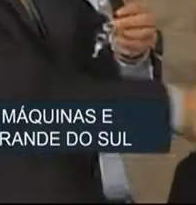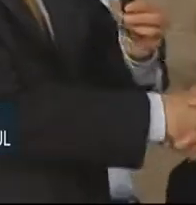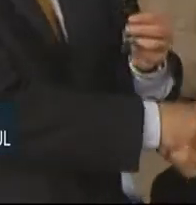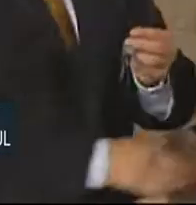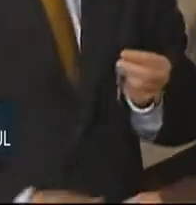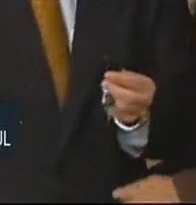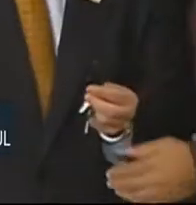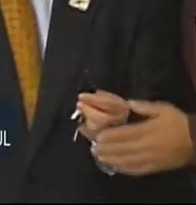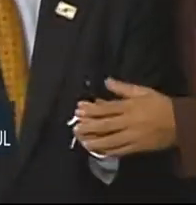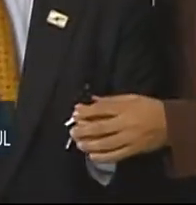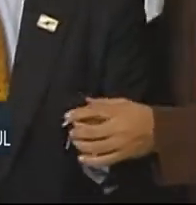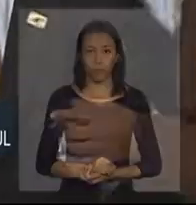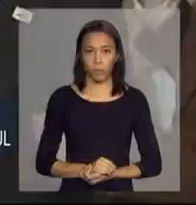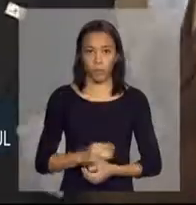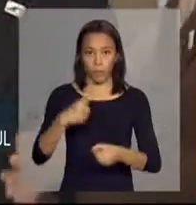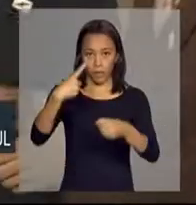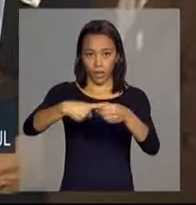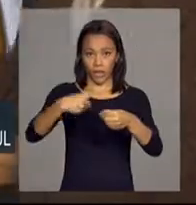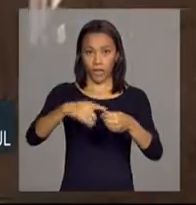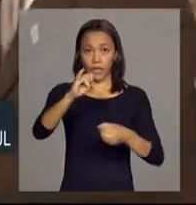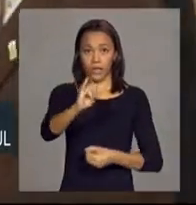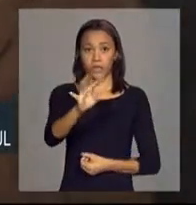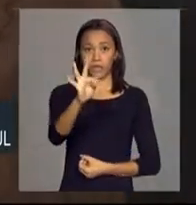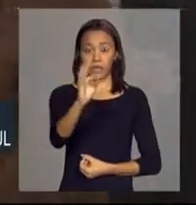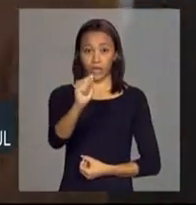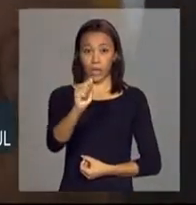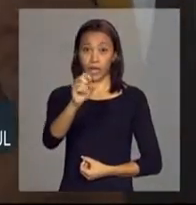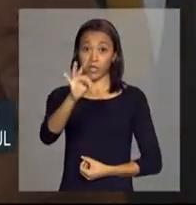Itati, prefeito Gilvan Nelbert.